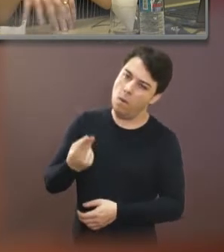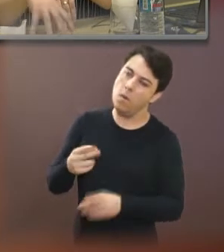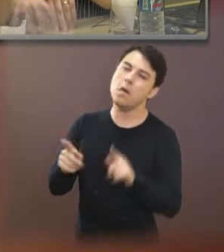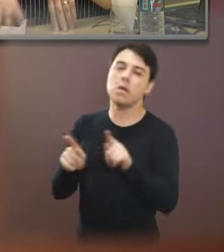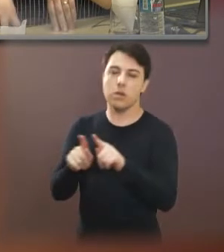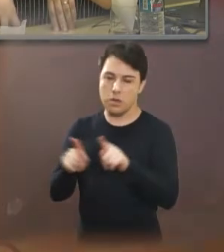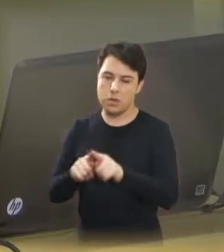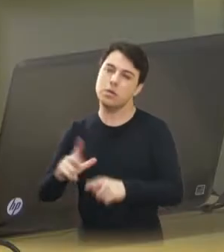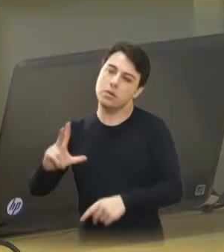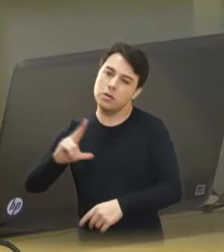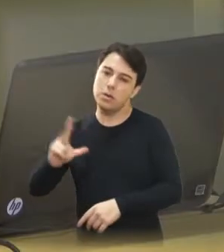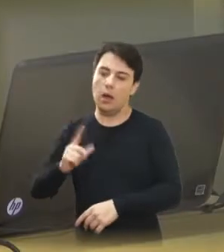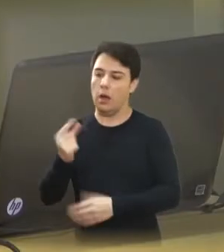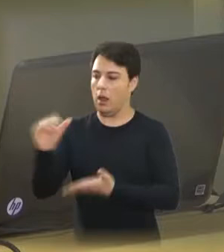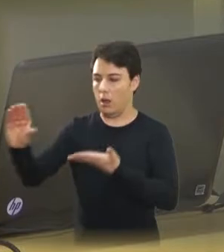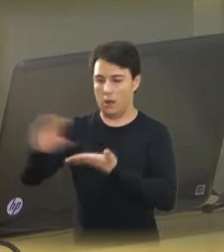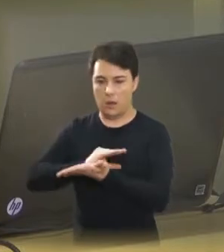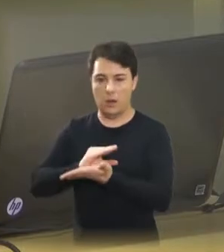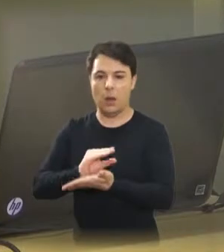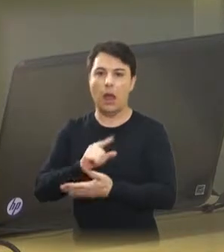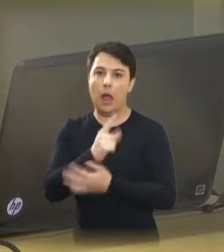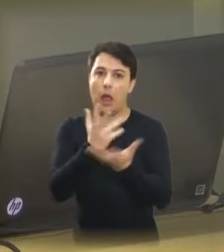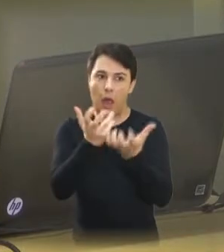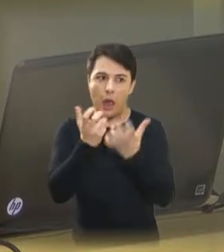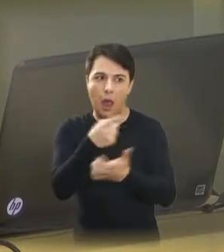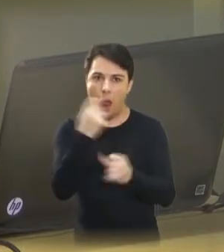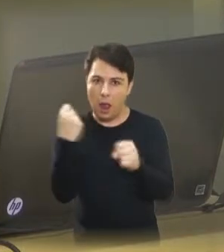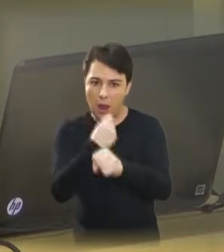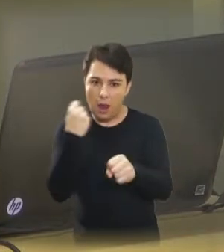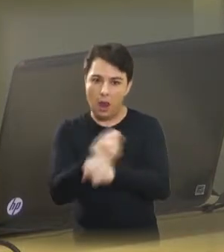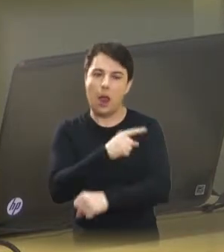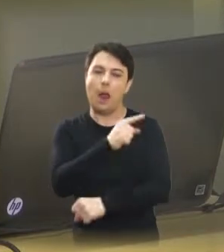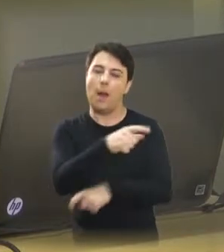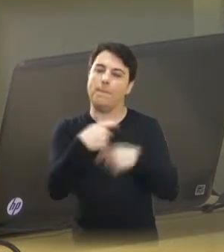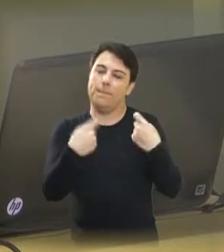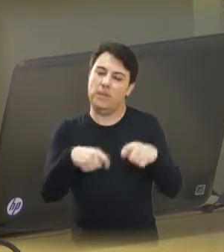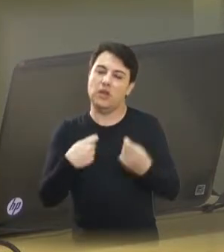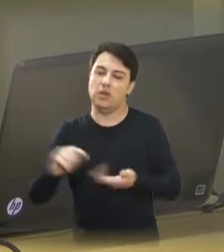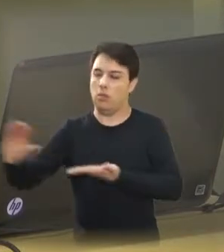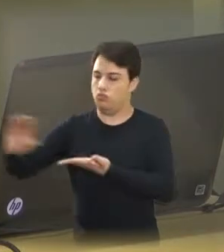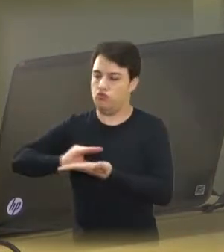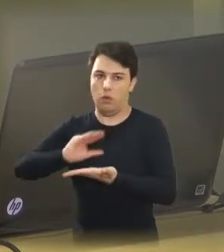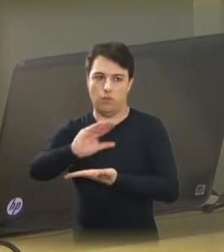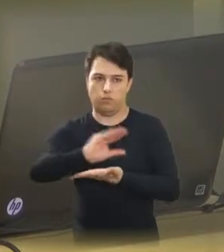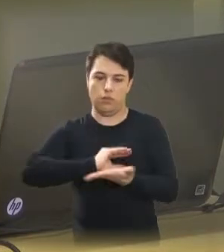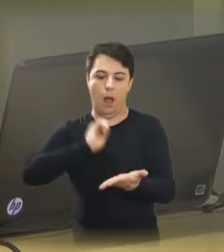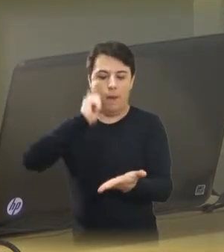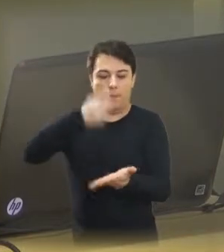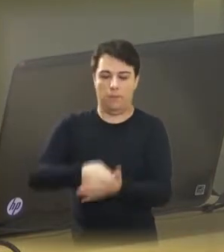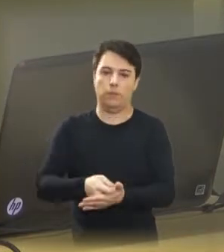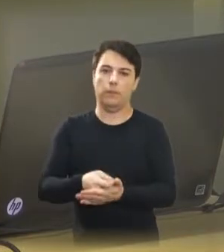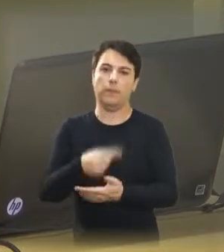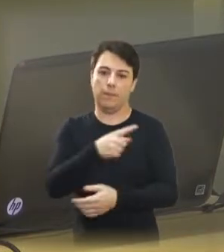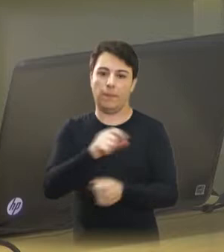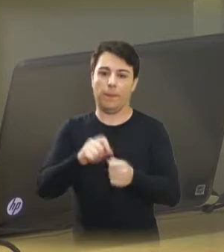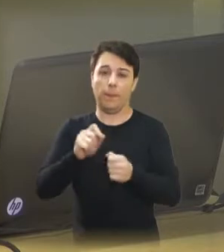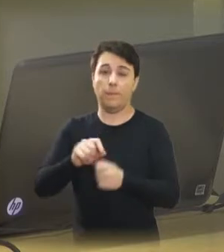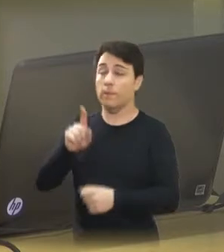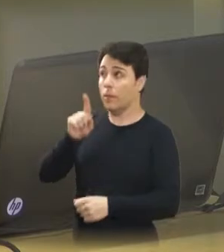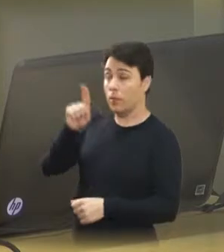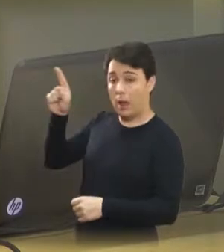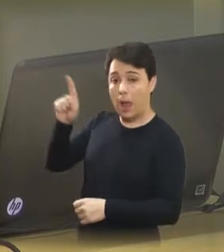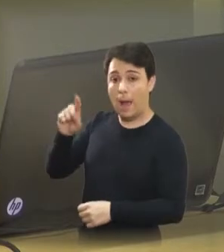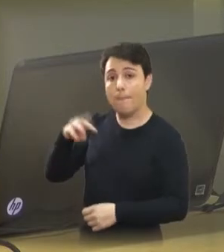investidores privados que vão empreender na região através de contrapartida. E esse mapa ele mostra